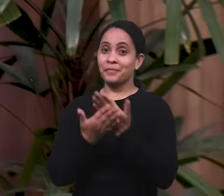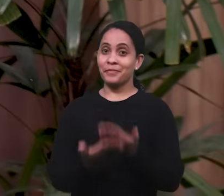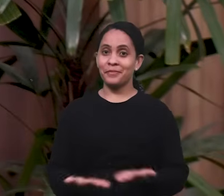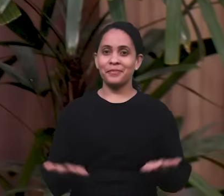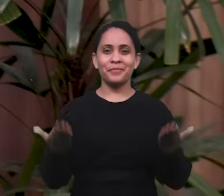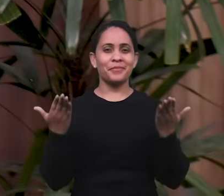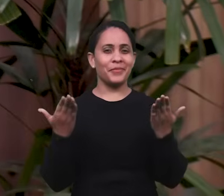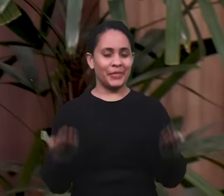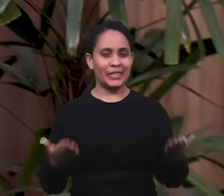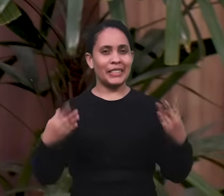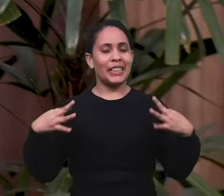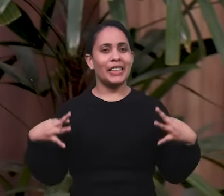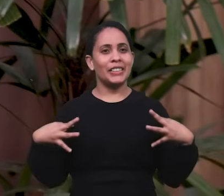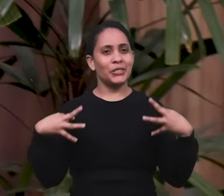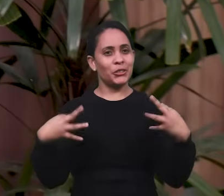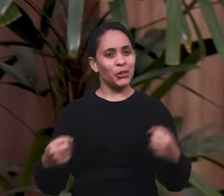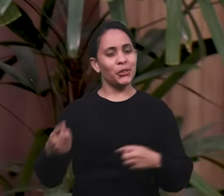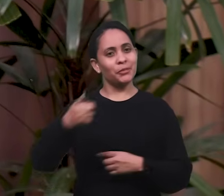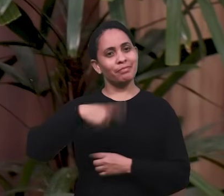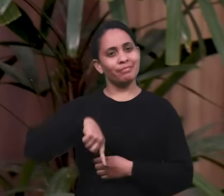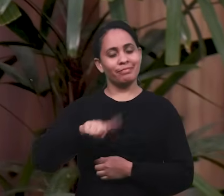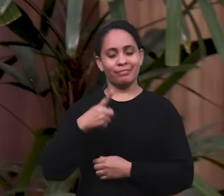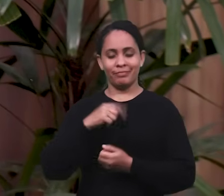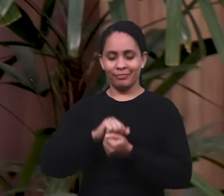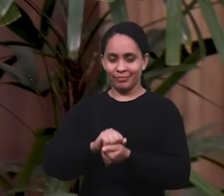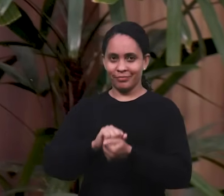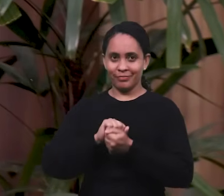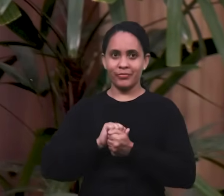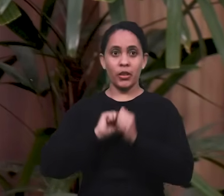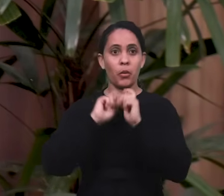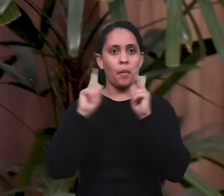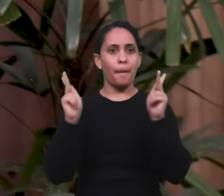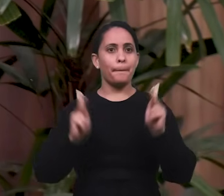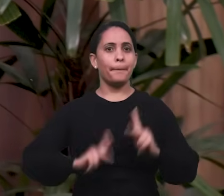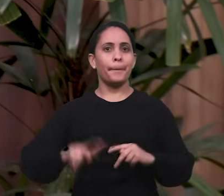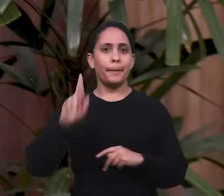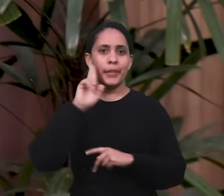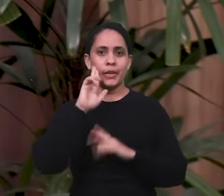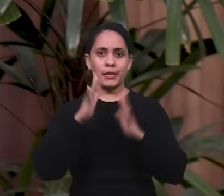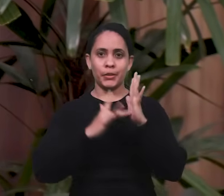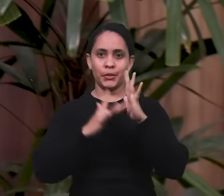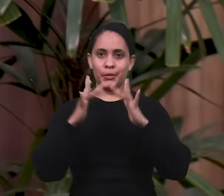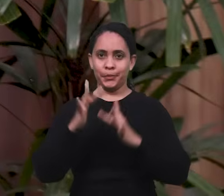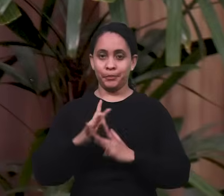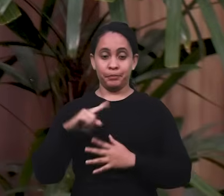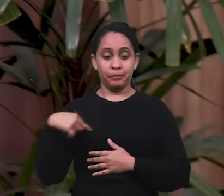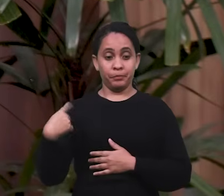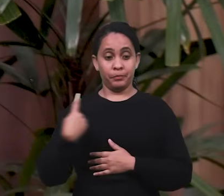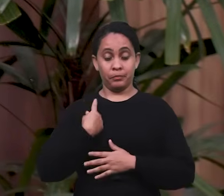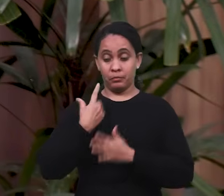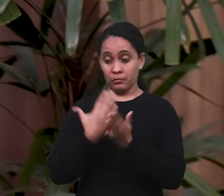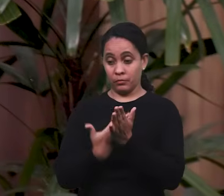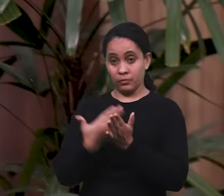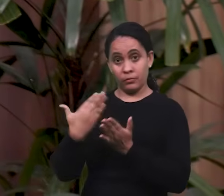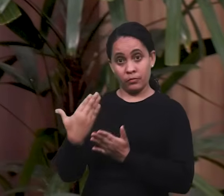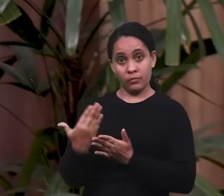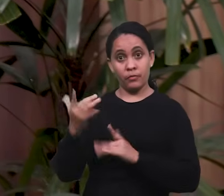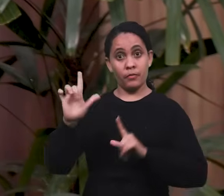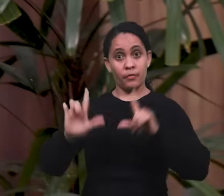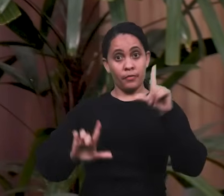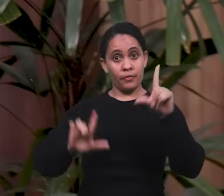Nós saudamos a todos que estão conosco com a paz do Senhor. Nós estamos iniciando mais